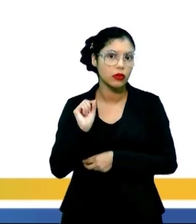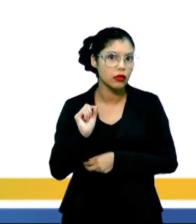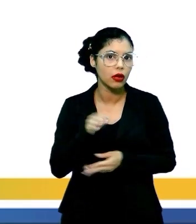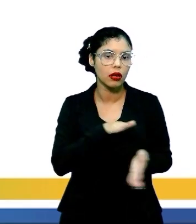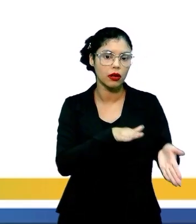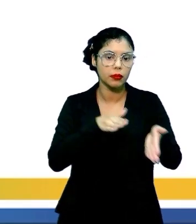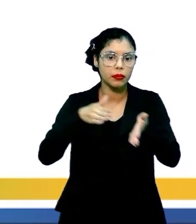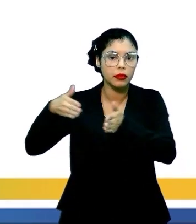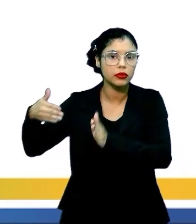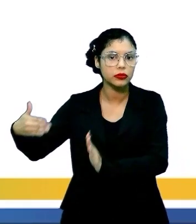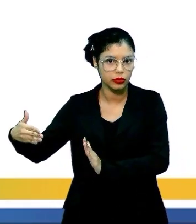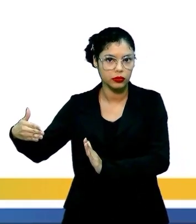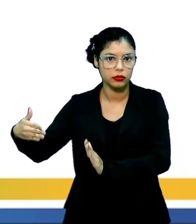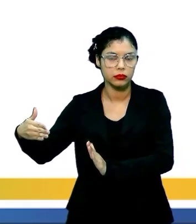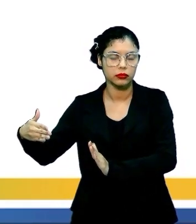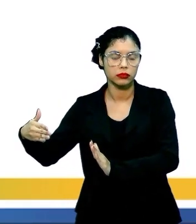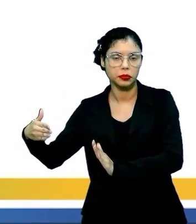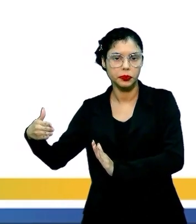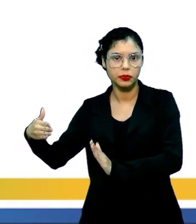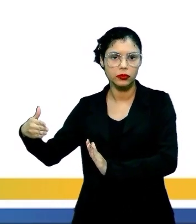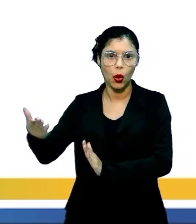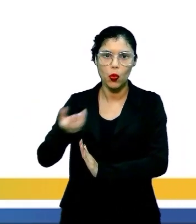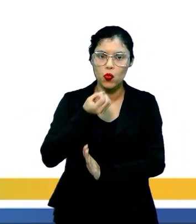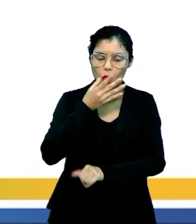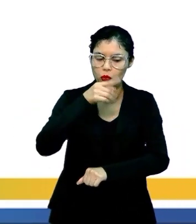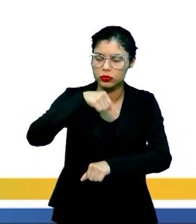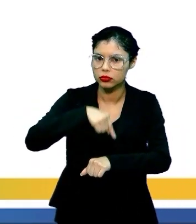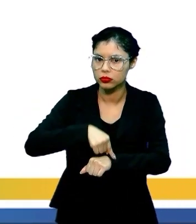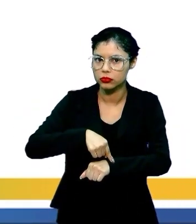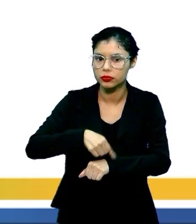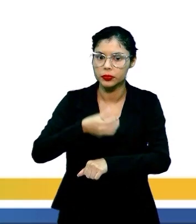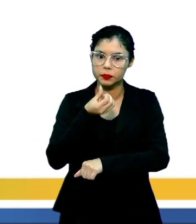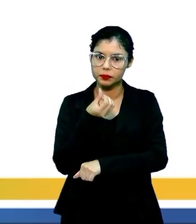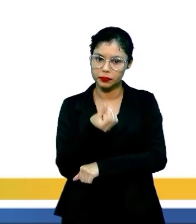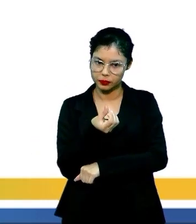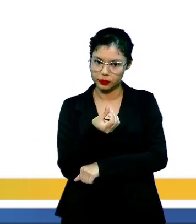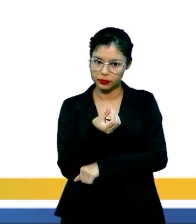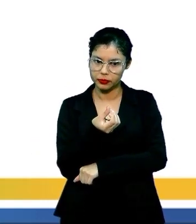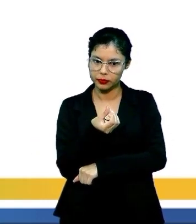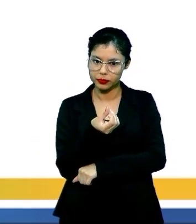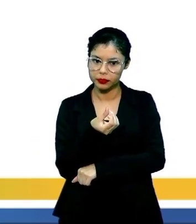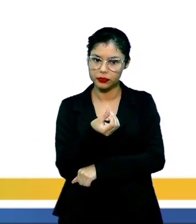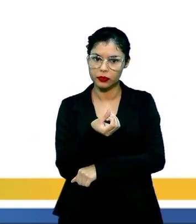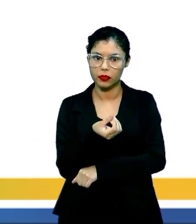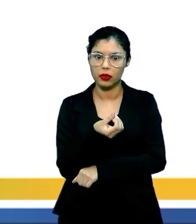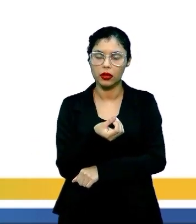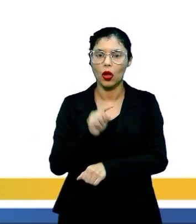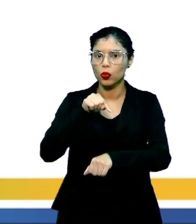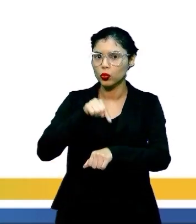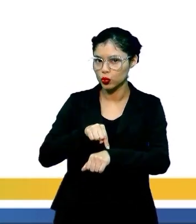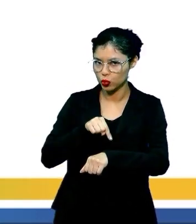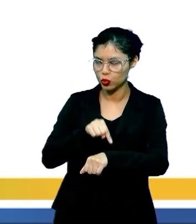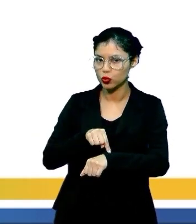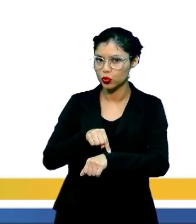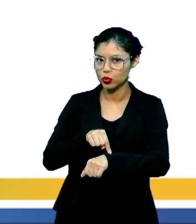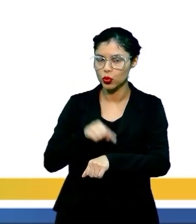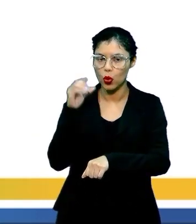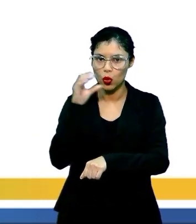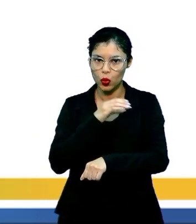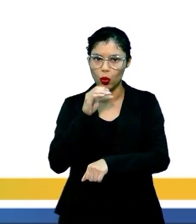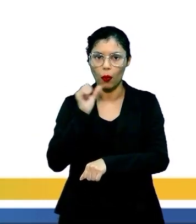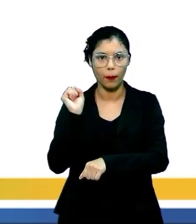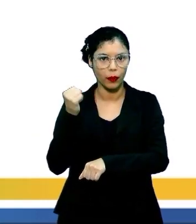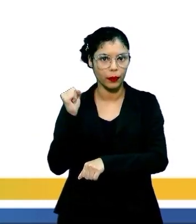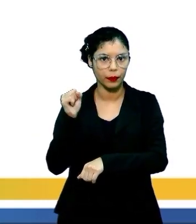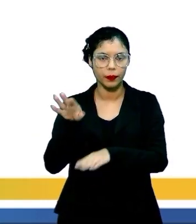ela passou um bom tempo em 6, na velocidade 6, passou um certo tempo na velocidade 8